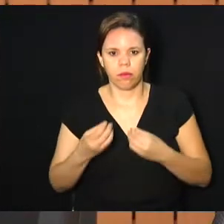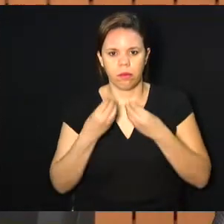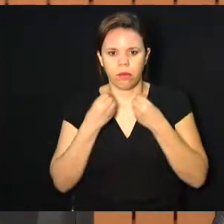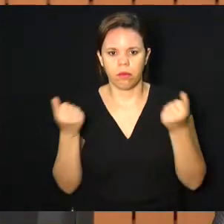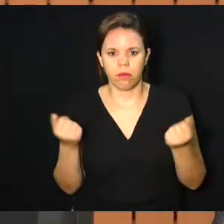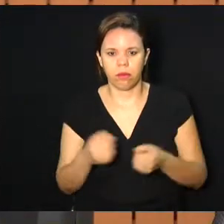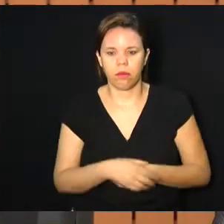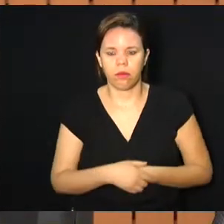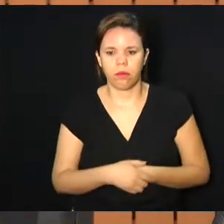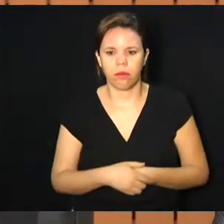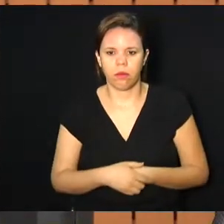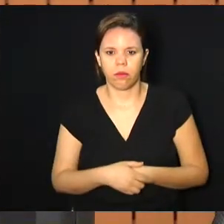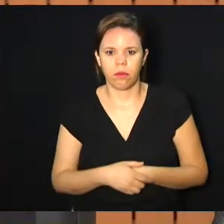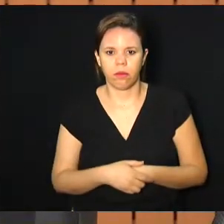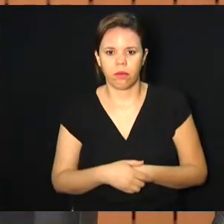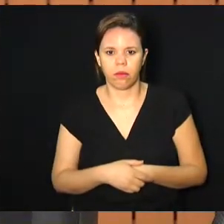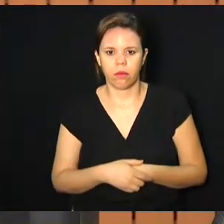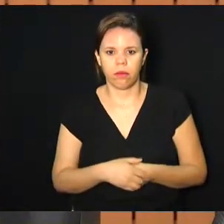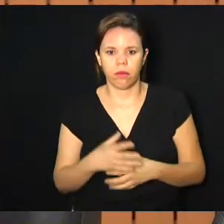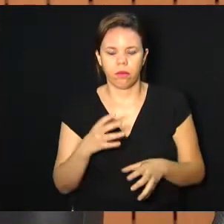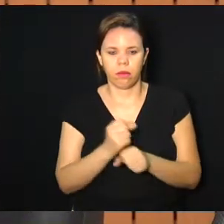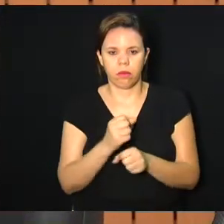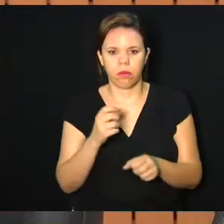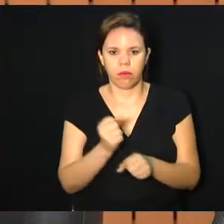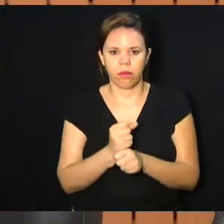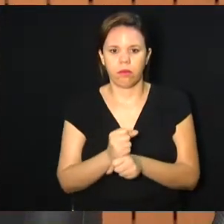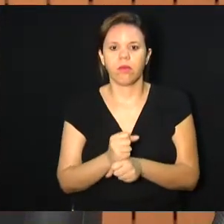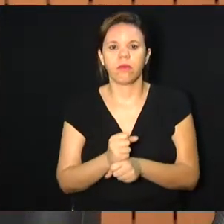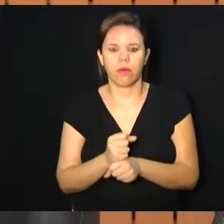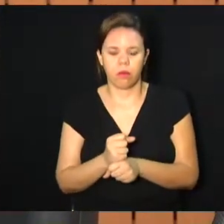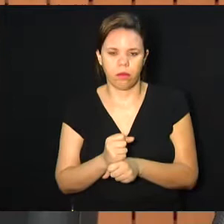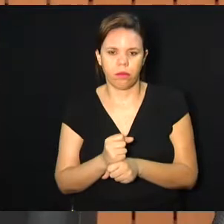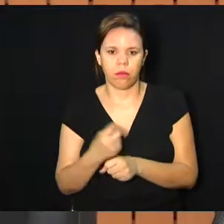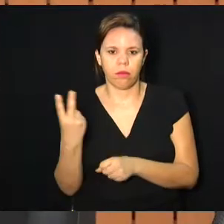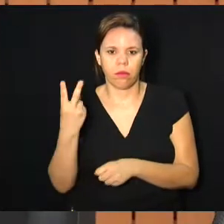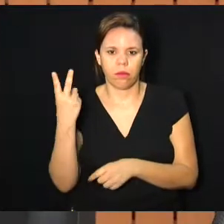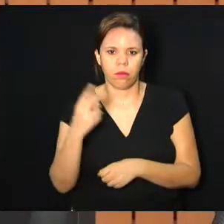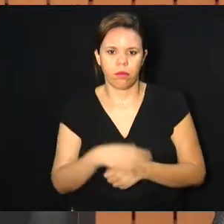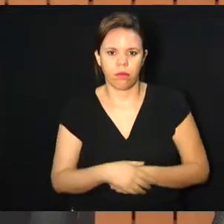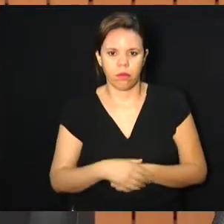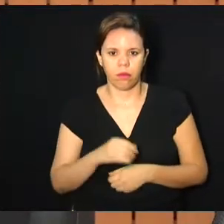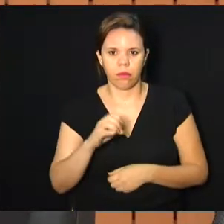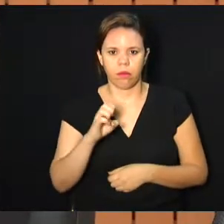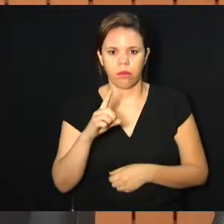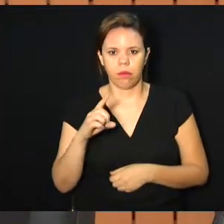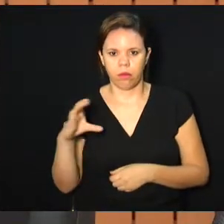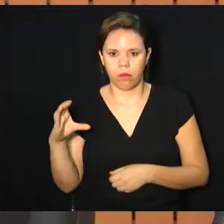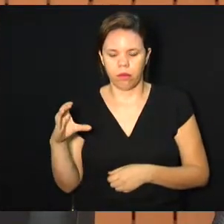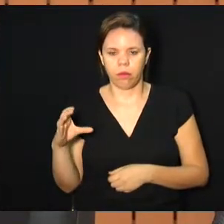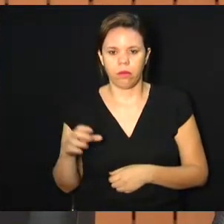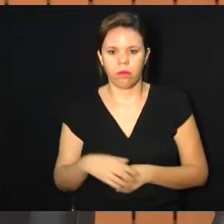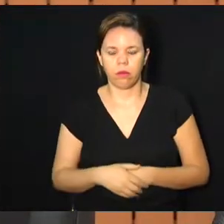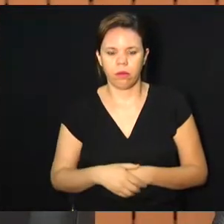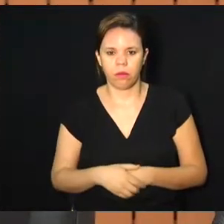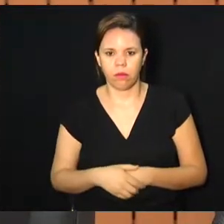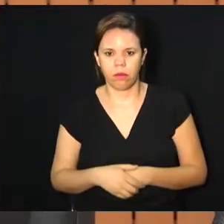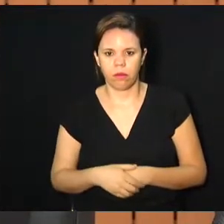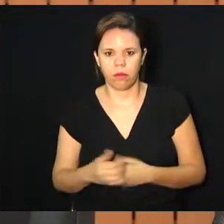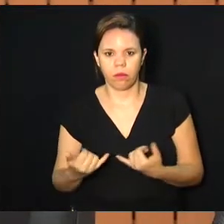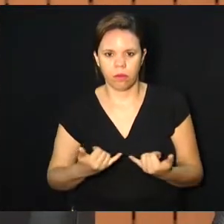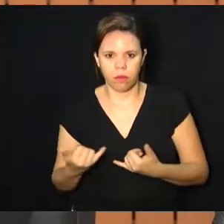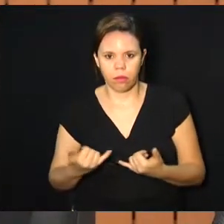qualidade e de cálculo de tarifas e de receitas, a INDEC passou